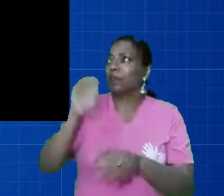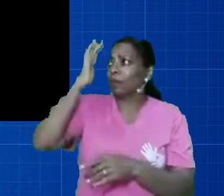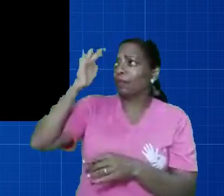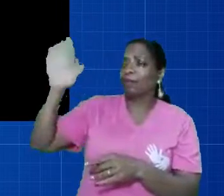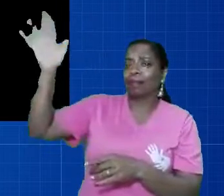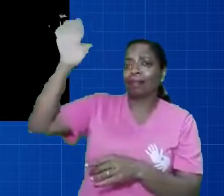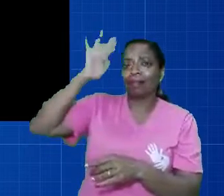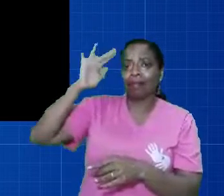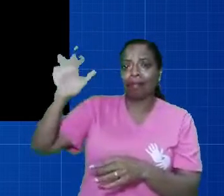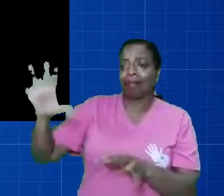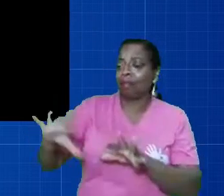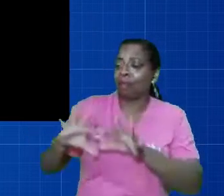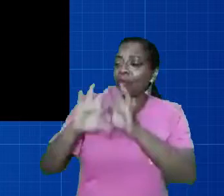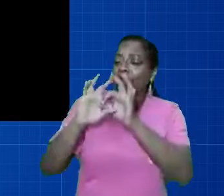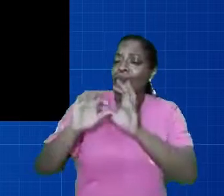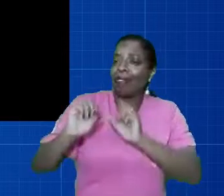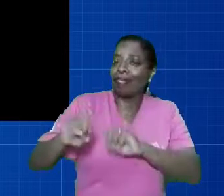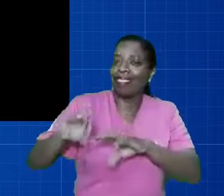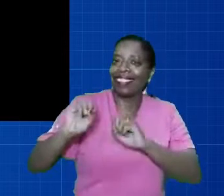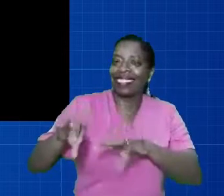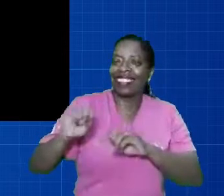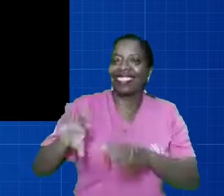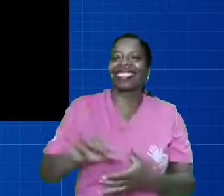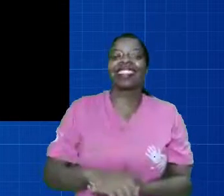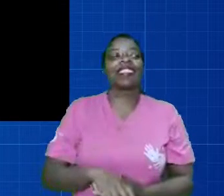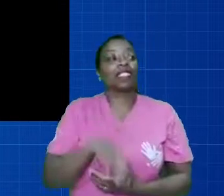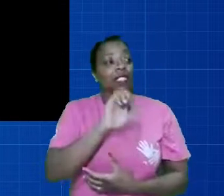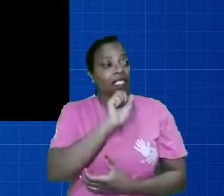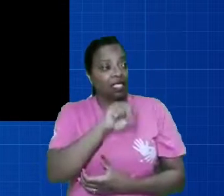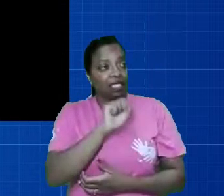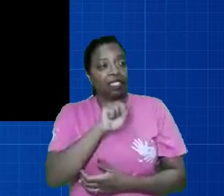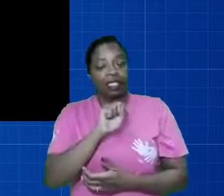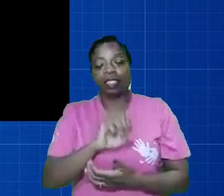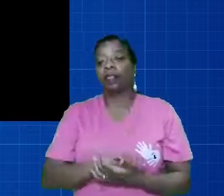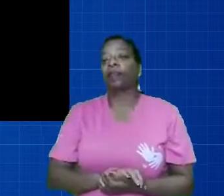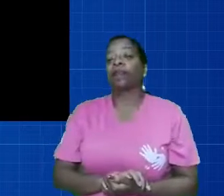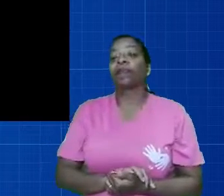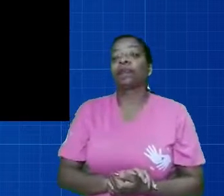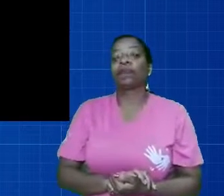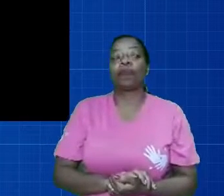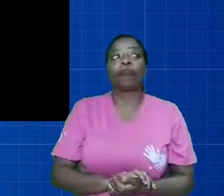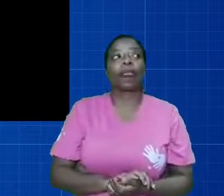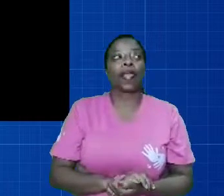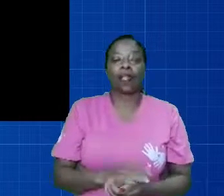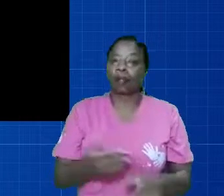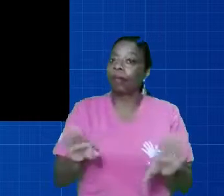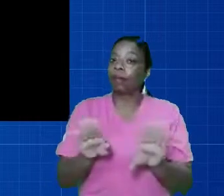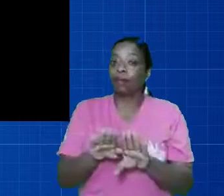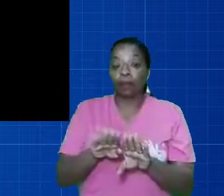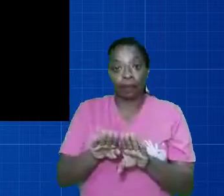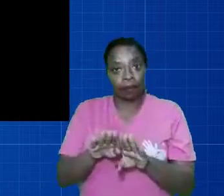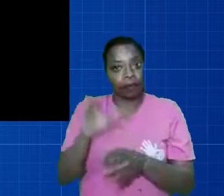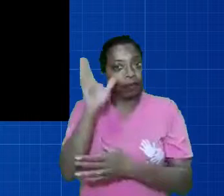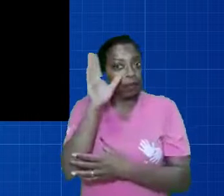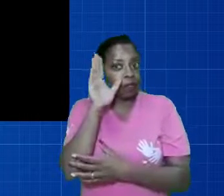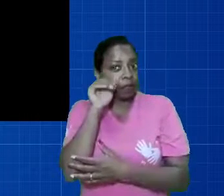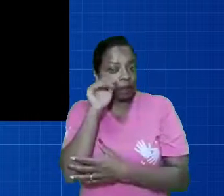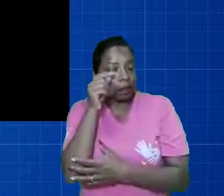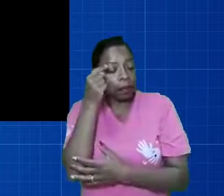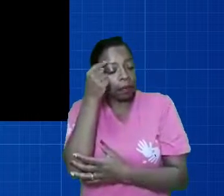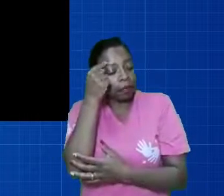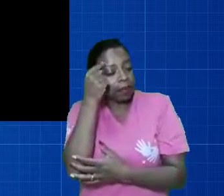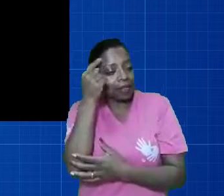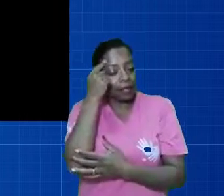né? Uhum. Aí, sim. E uma coisa que é bastante interessante é a gente pensar, porque